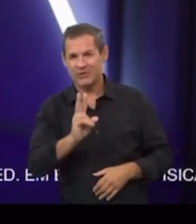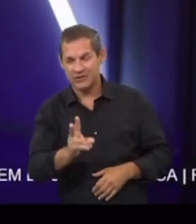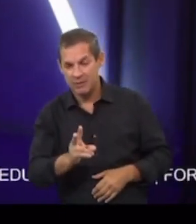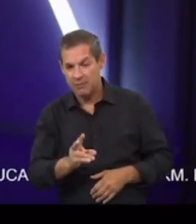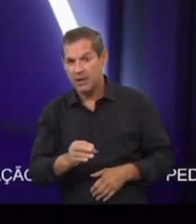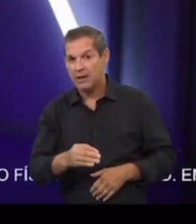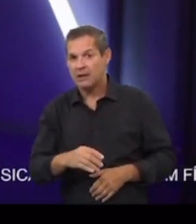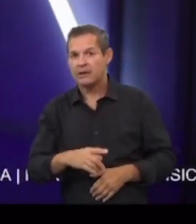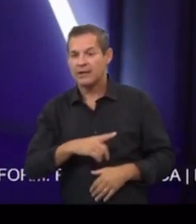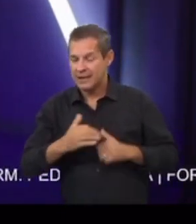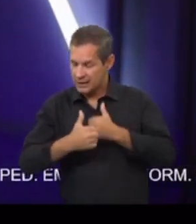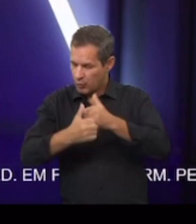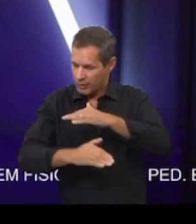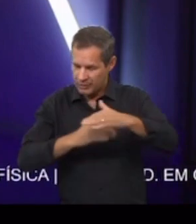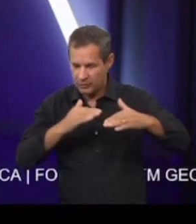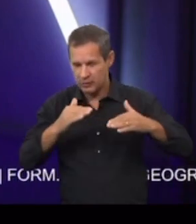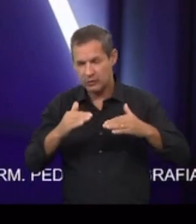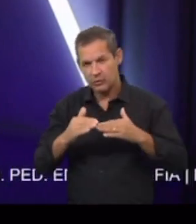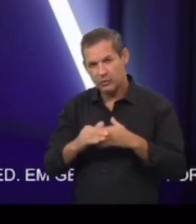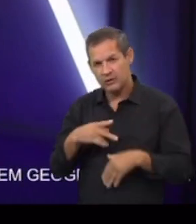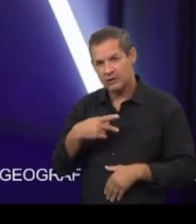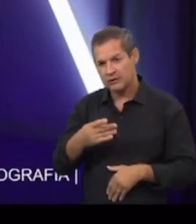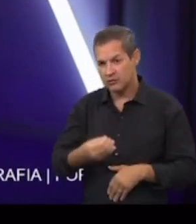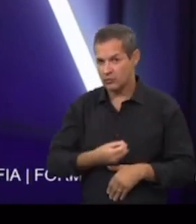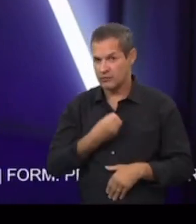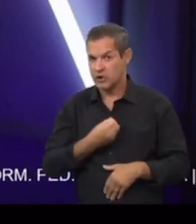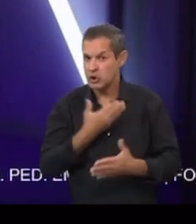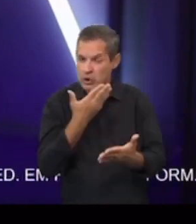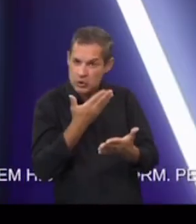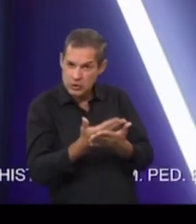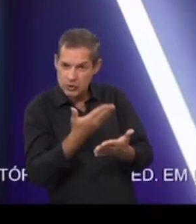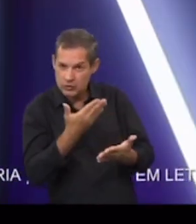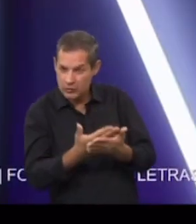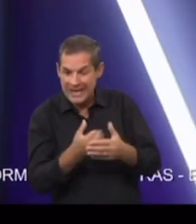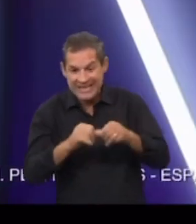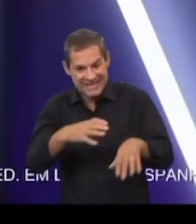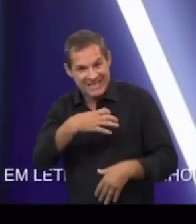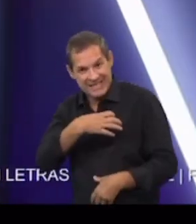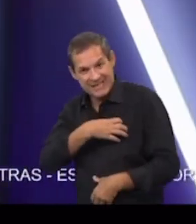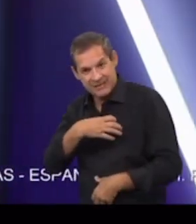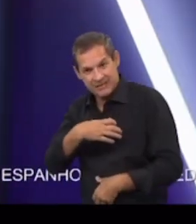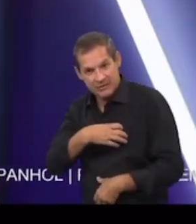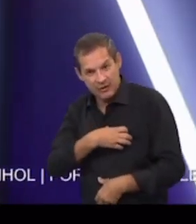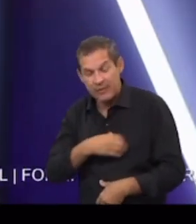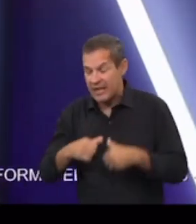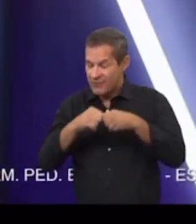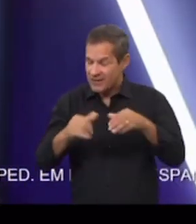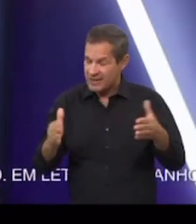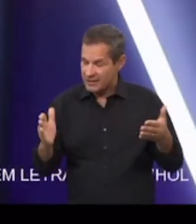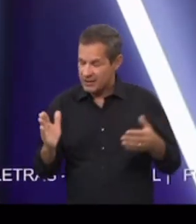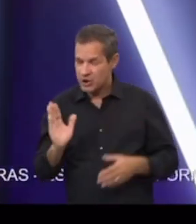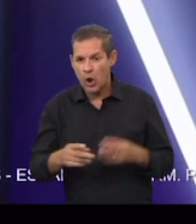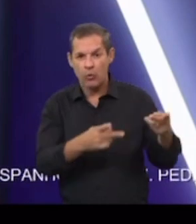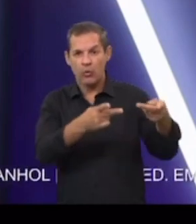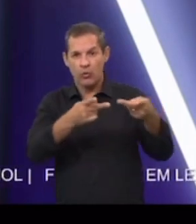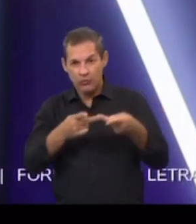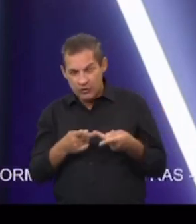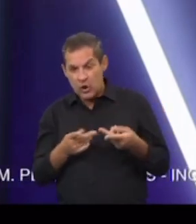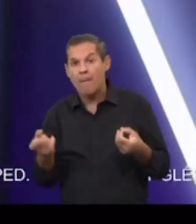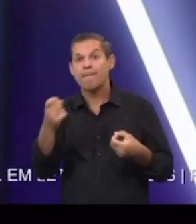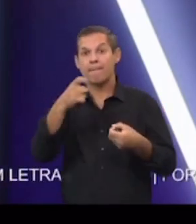que deve acompanhar toda a sua trajetória. Nesse sentido, fica desde já o convite